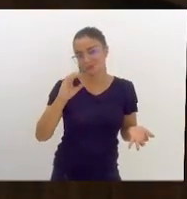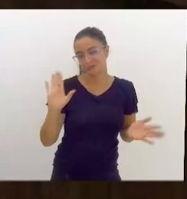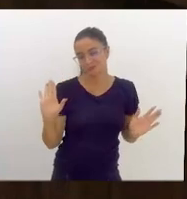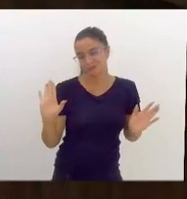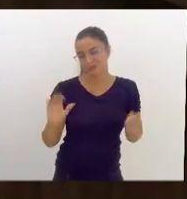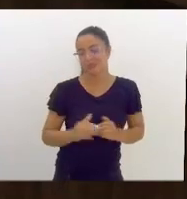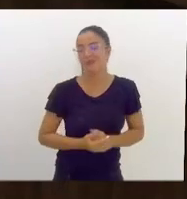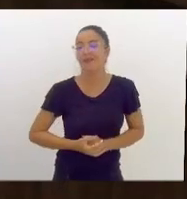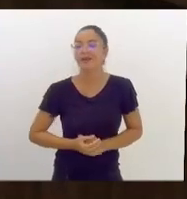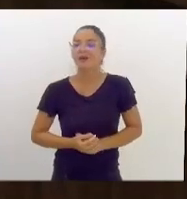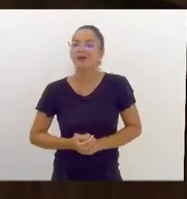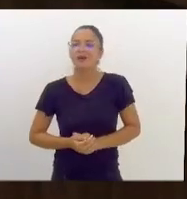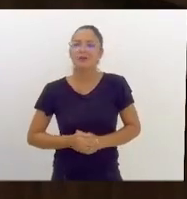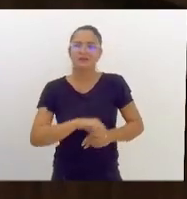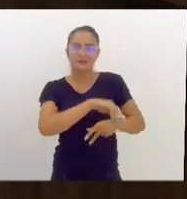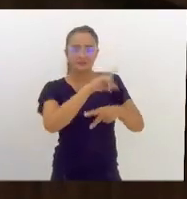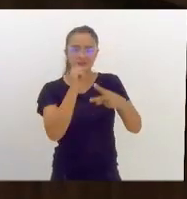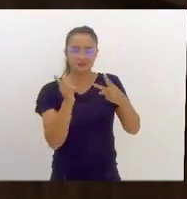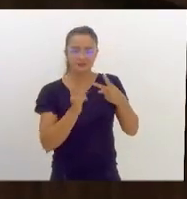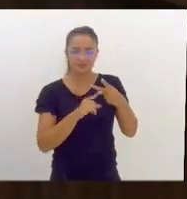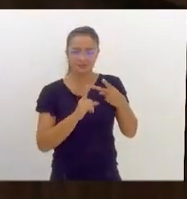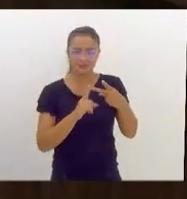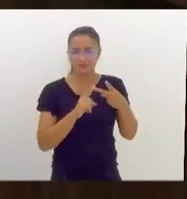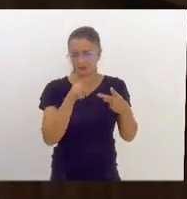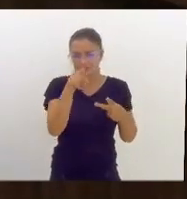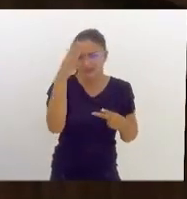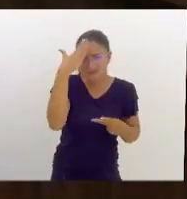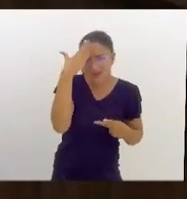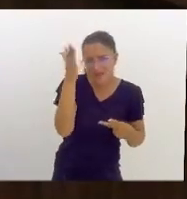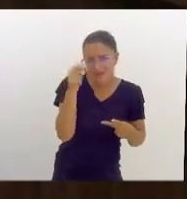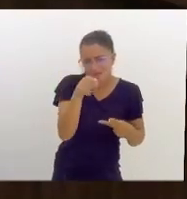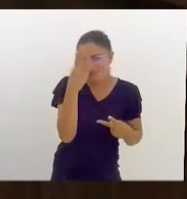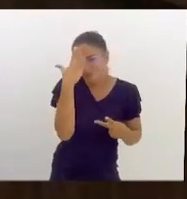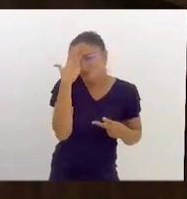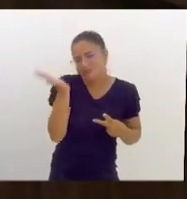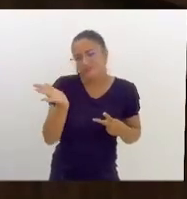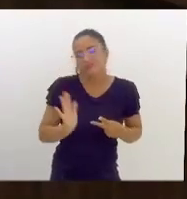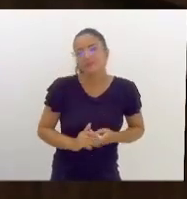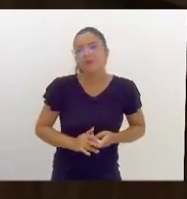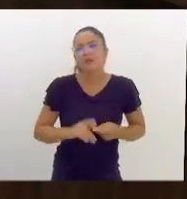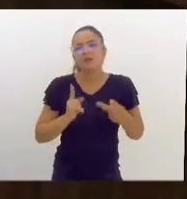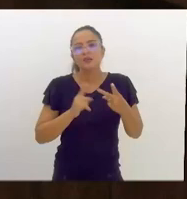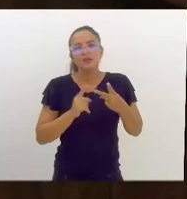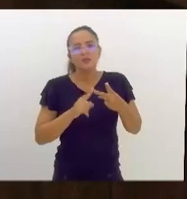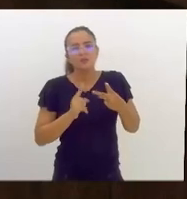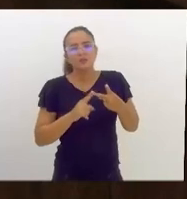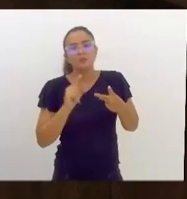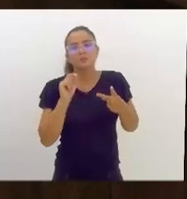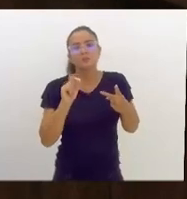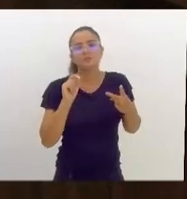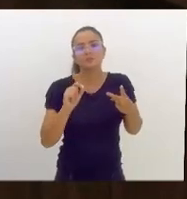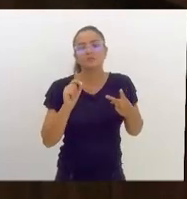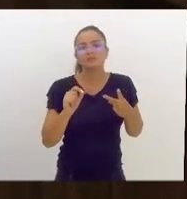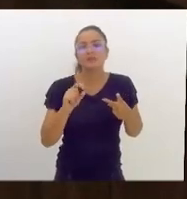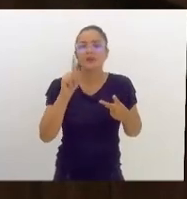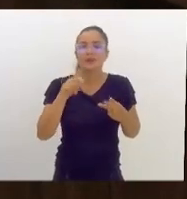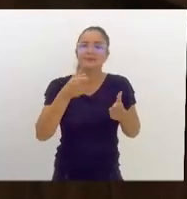caso, e Vossa Excelência sabe disso, que é uma questão